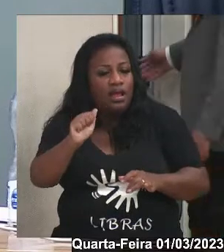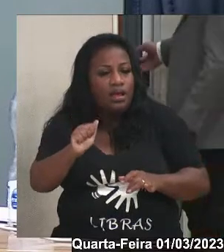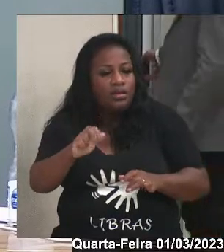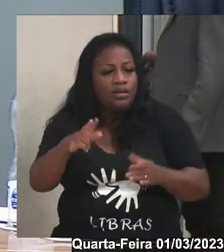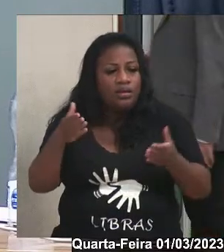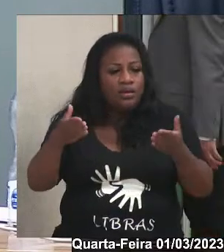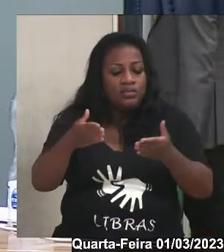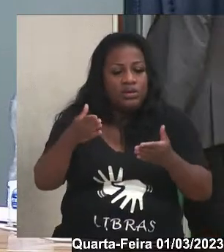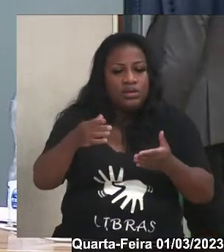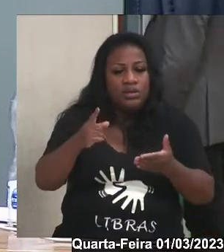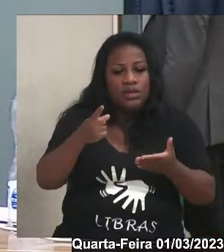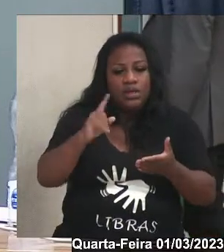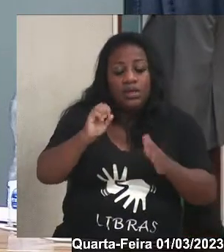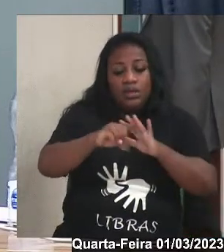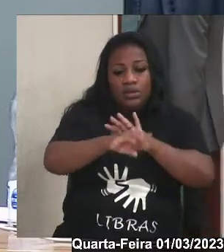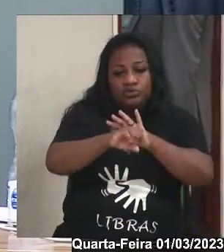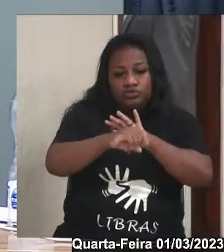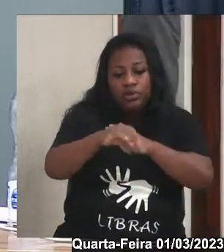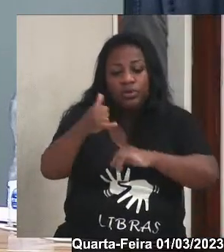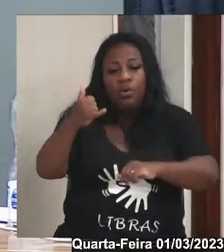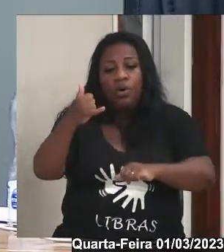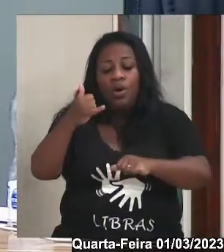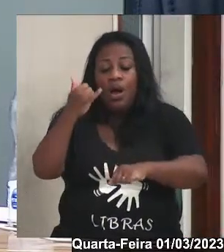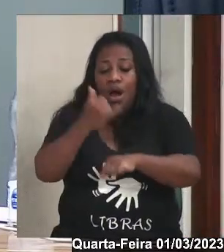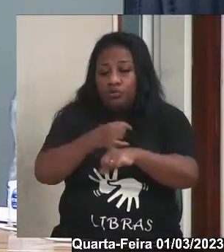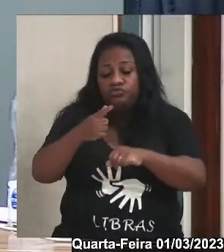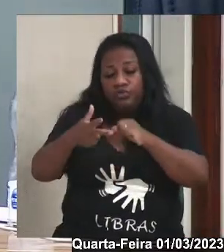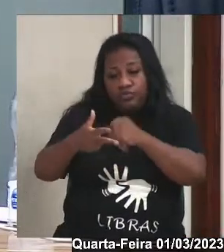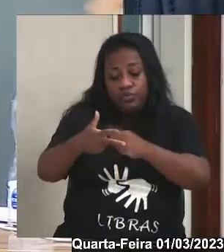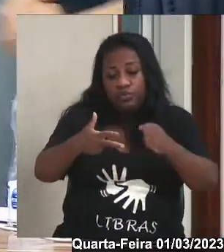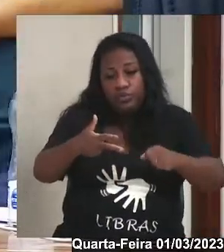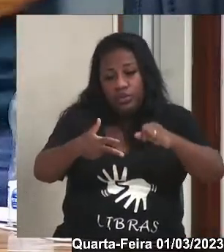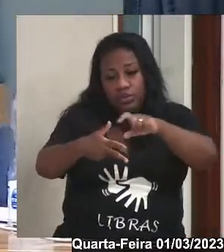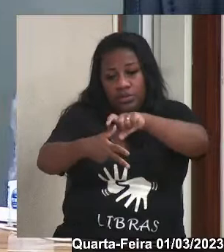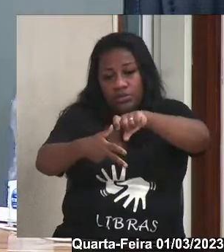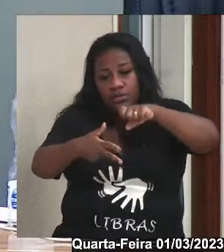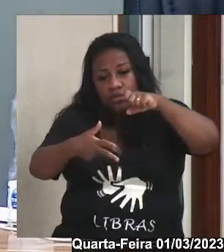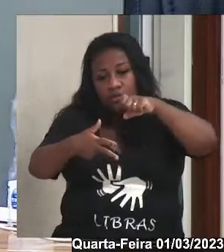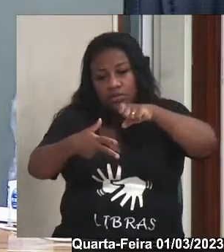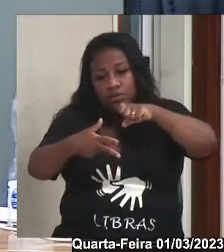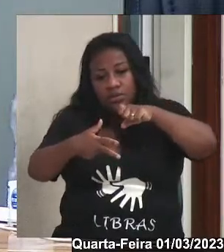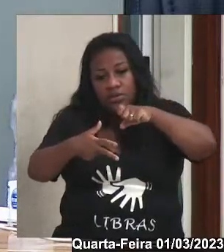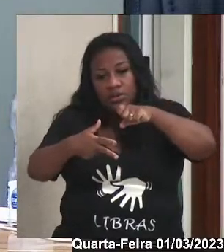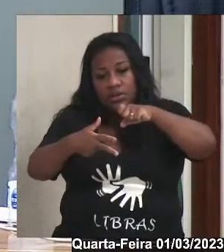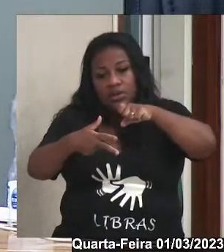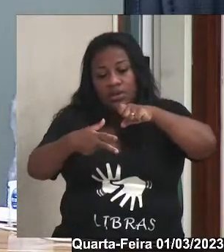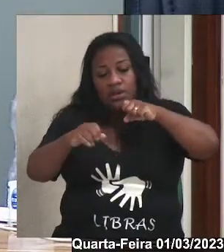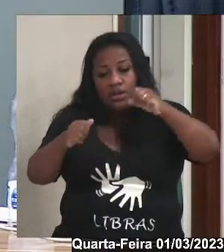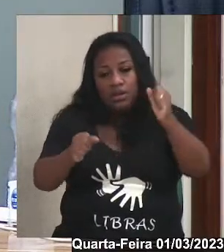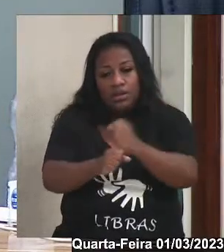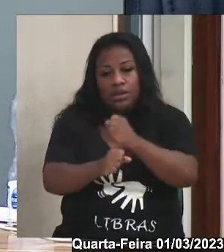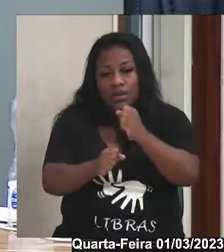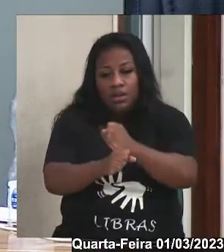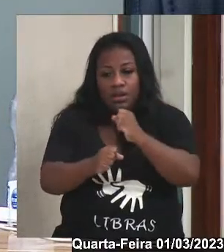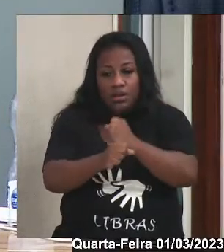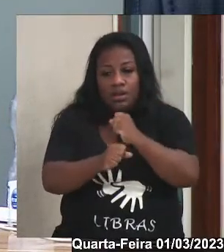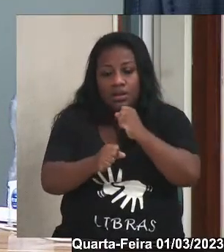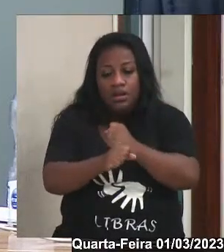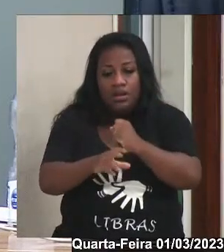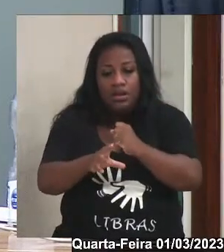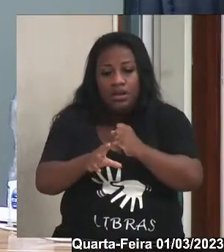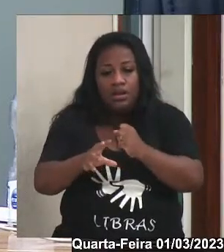Indicação 39/2023. Indica ao chefe do Poder Executivo Municipal a instalação de uma nova rede de água pluvial